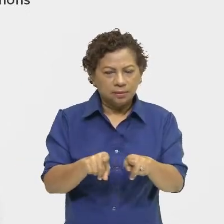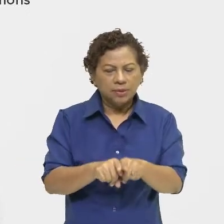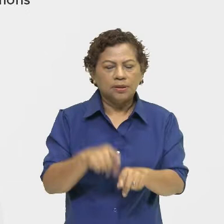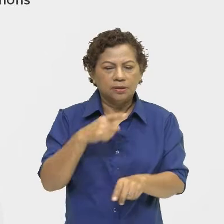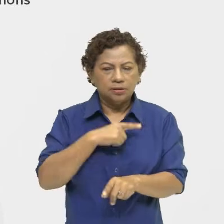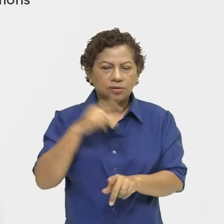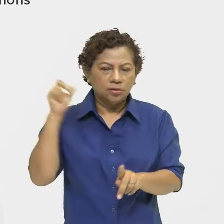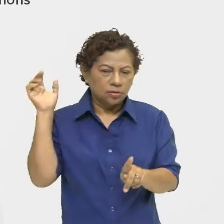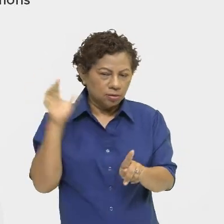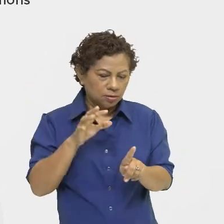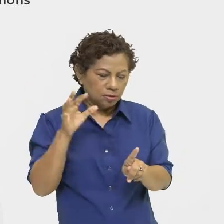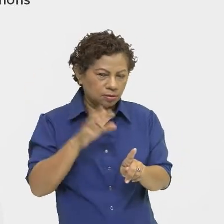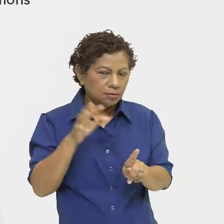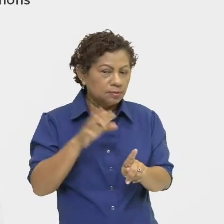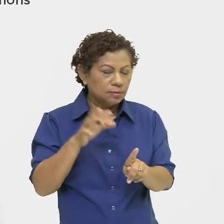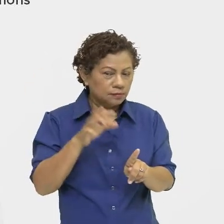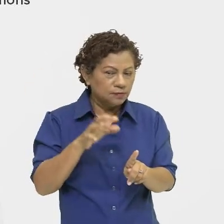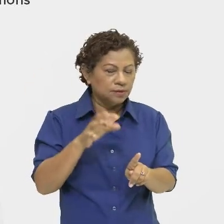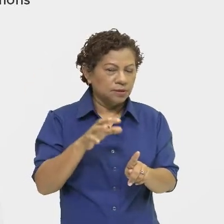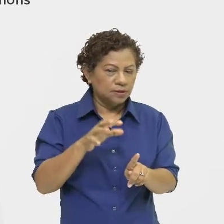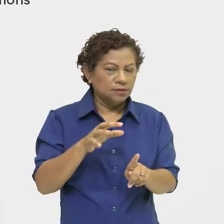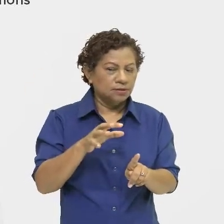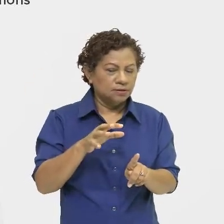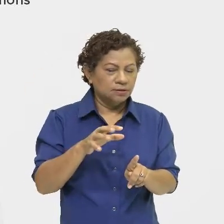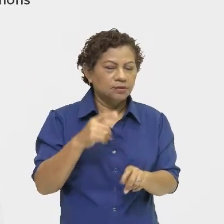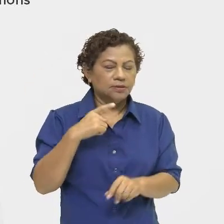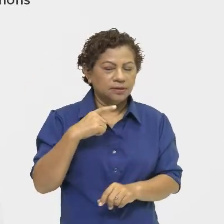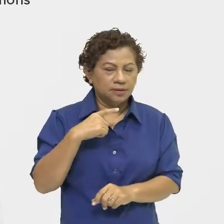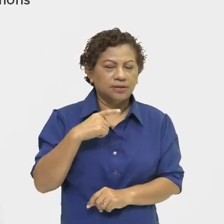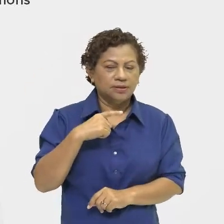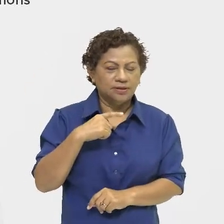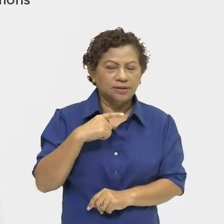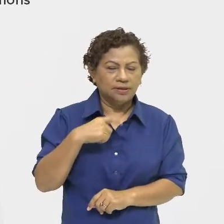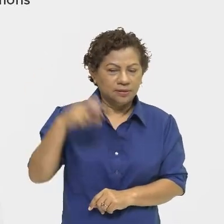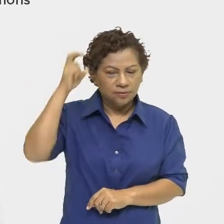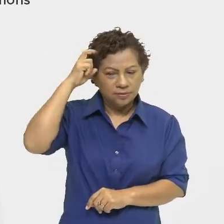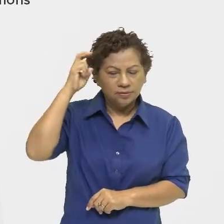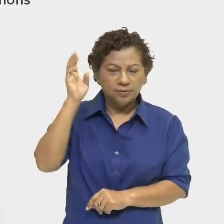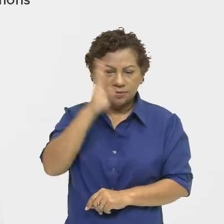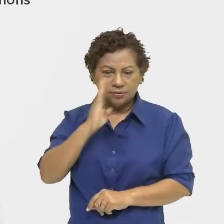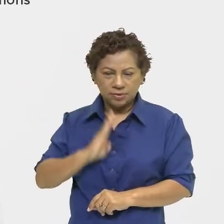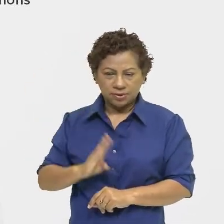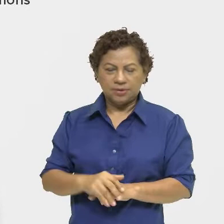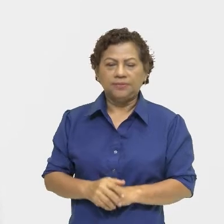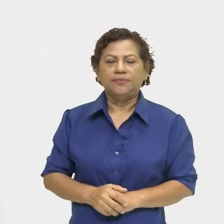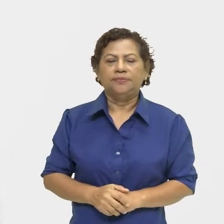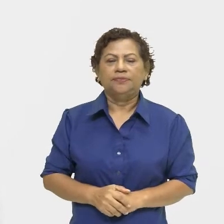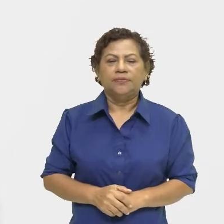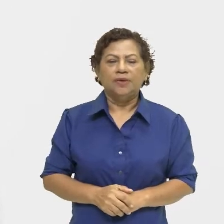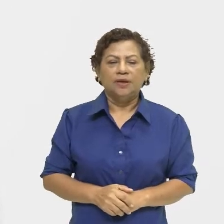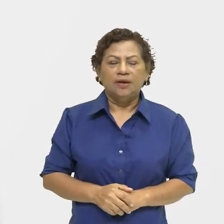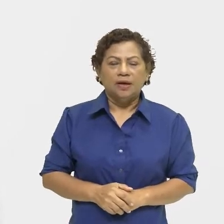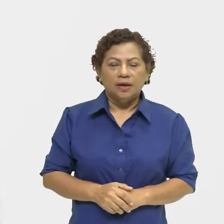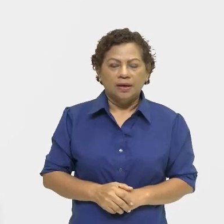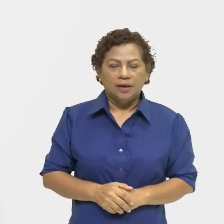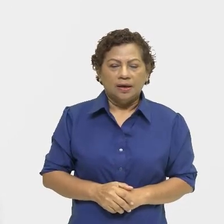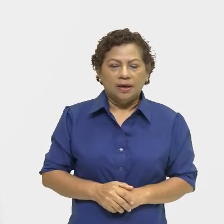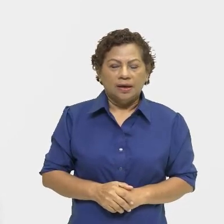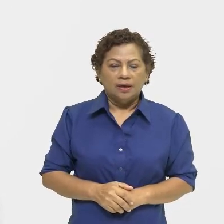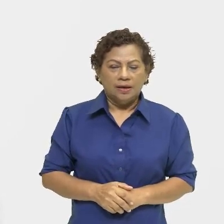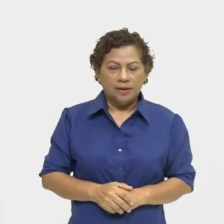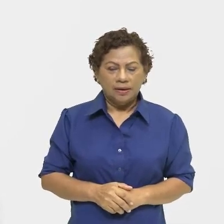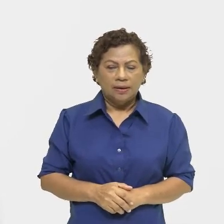influência africana que há na cultura brasileira. O fato de as escravas africanas terem